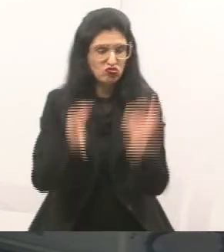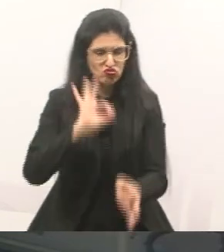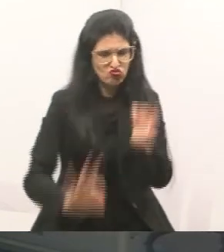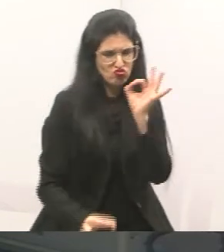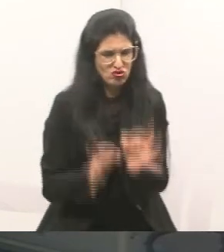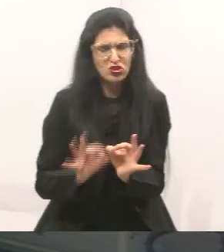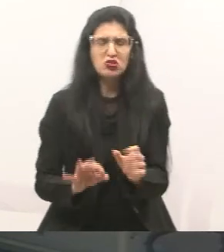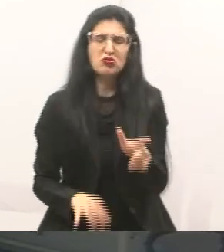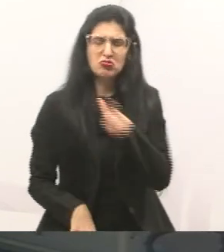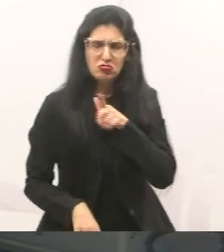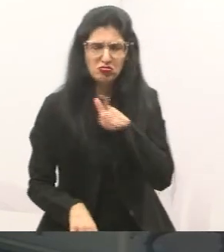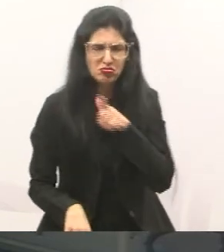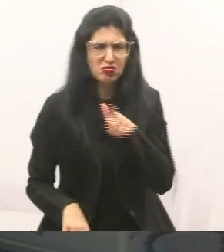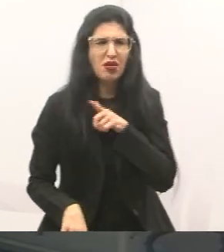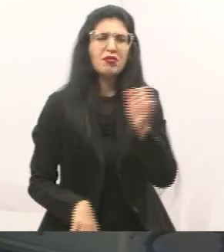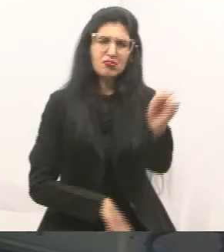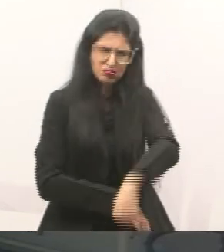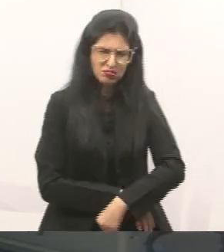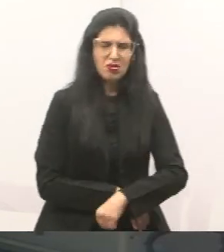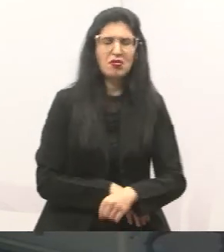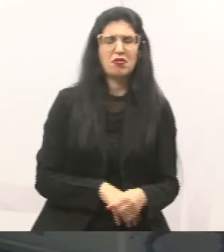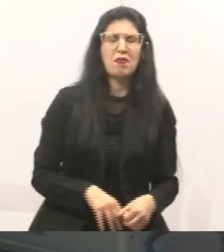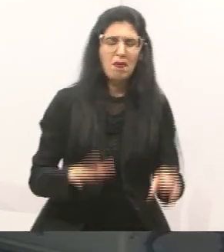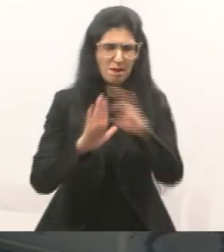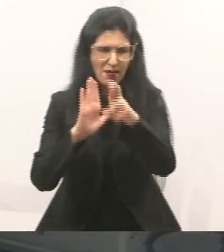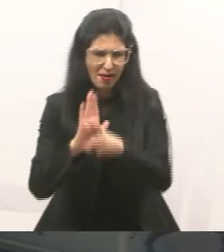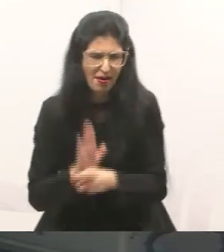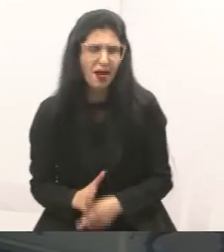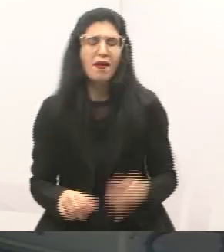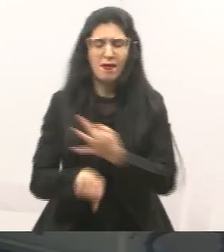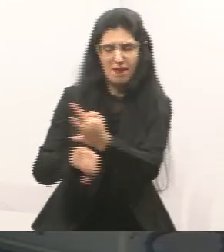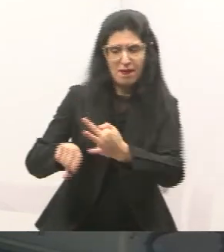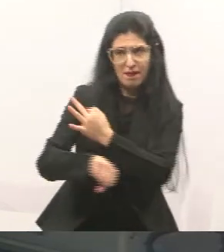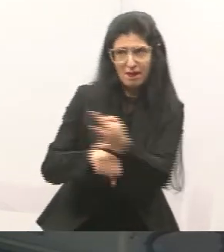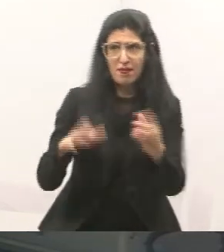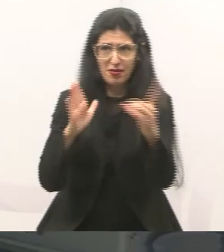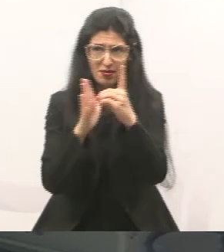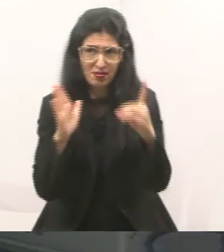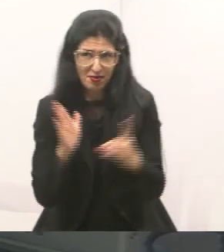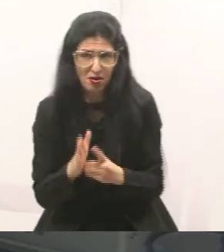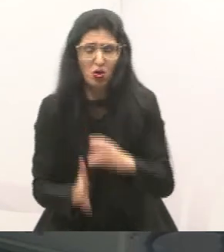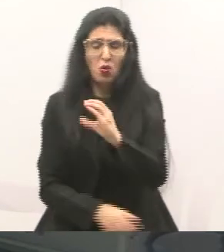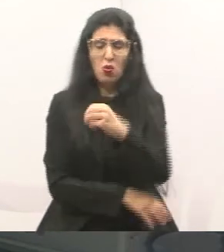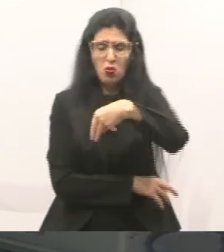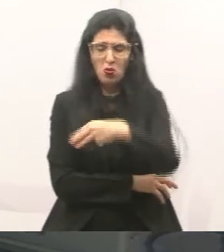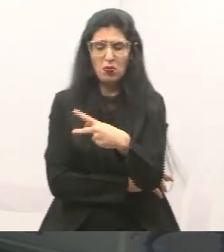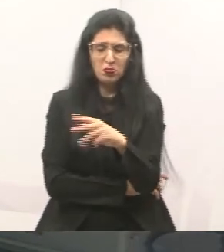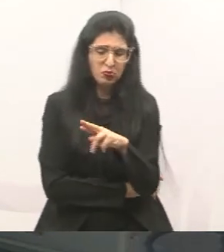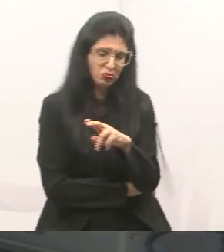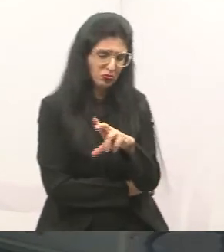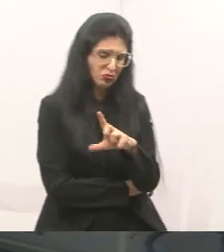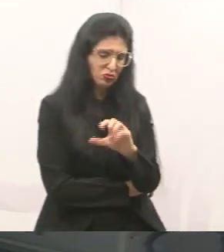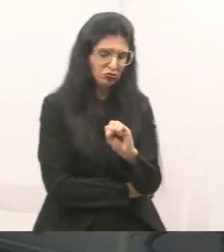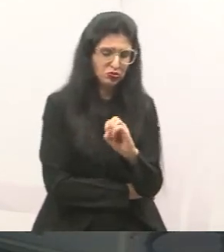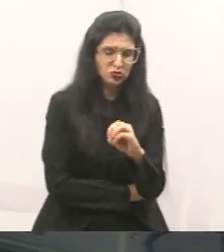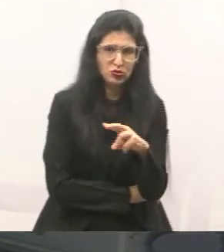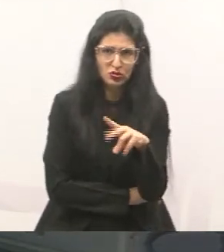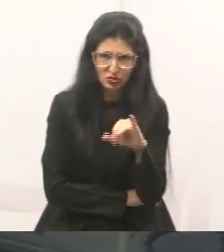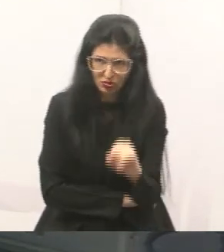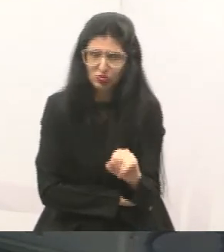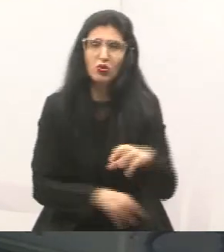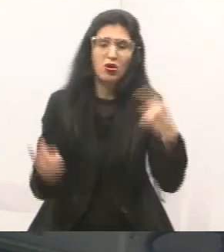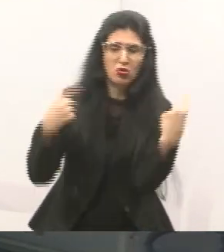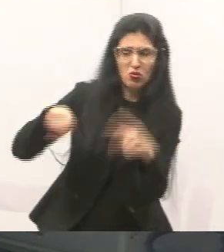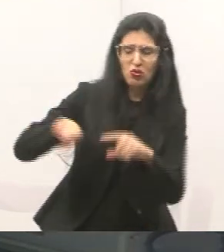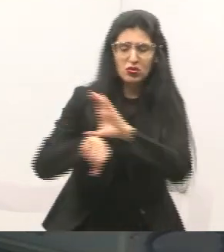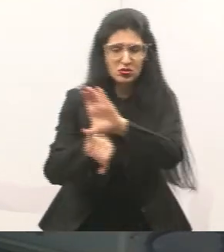já dizendo que a licença-prêmio que foi no decreto colocado como compulsório aos servidores é inconstitucional